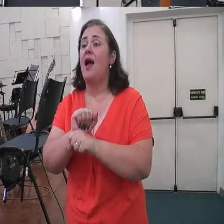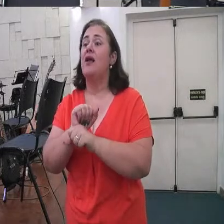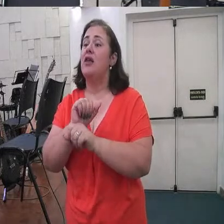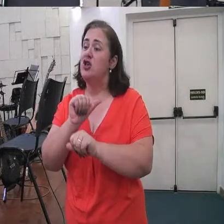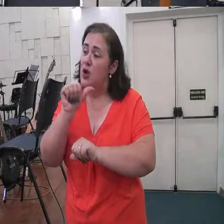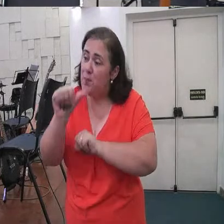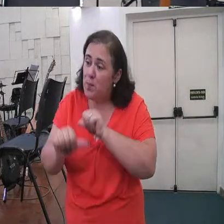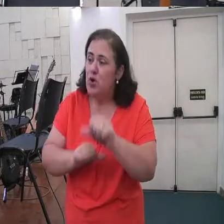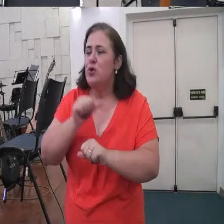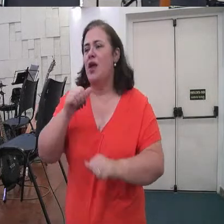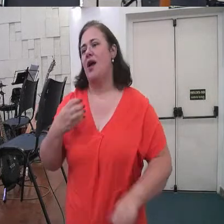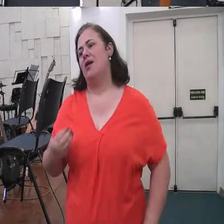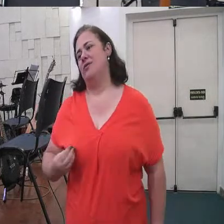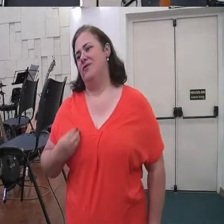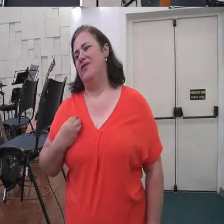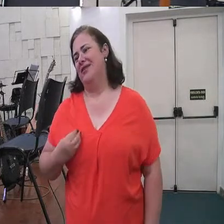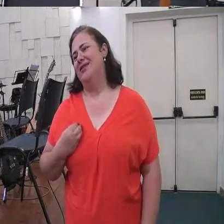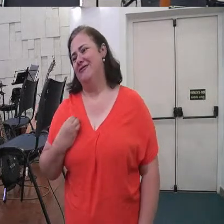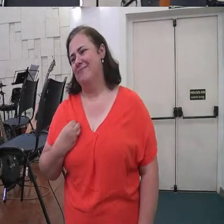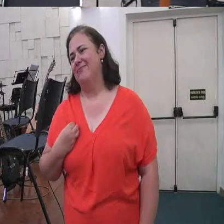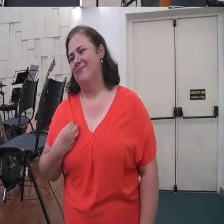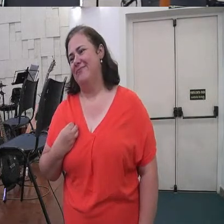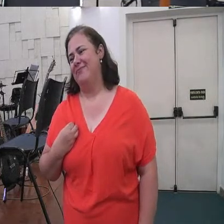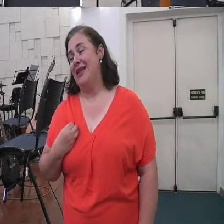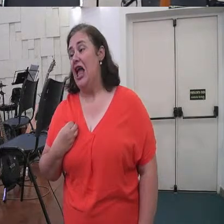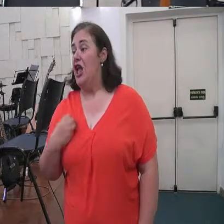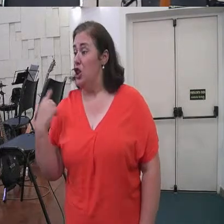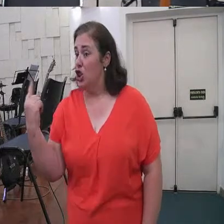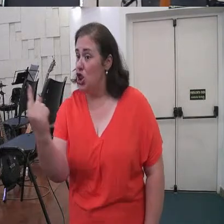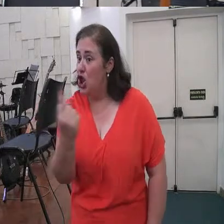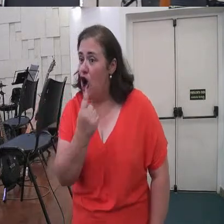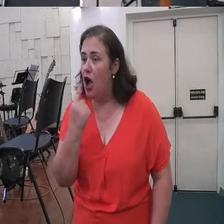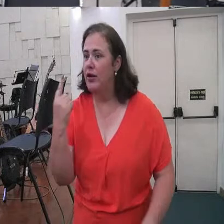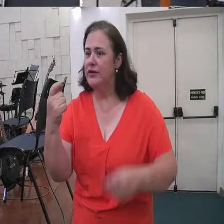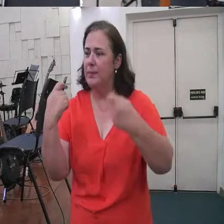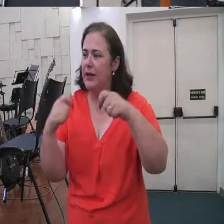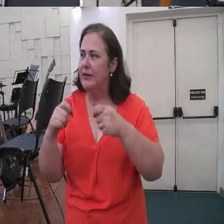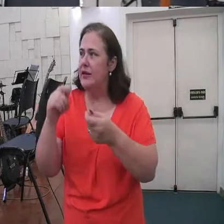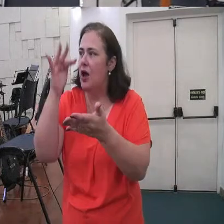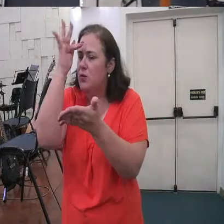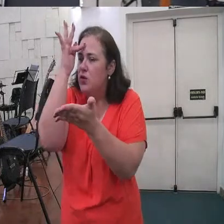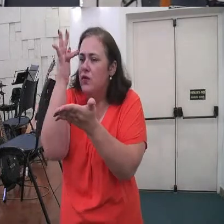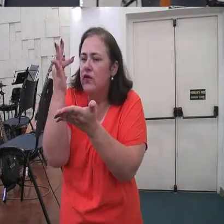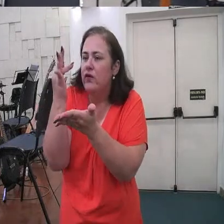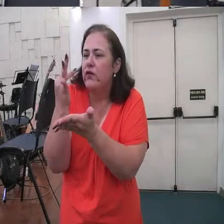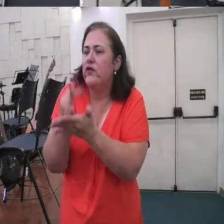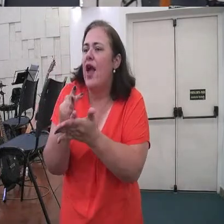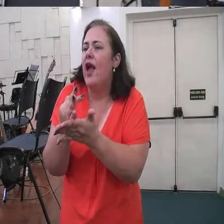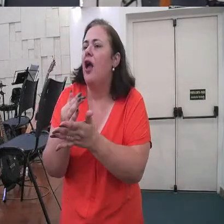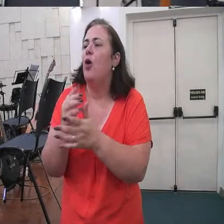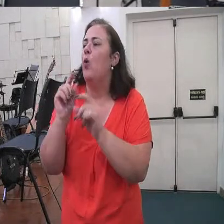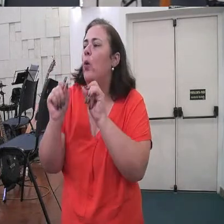verdadeira. Então esse tipo de fé Deus espera de nós. A fé prática.